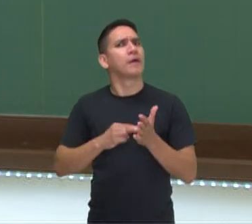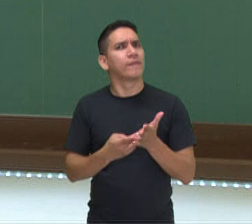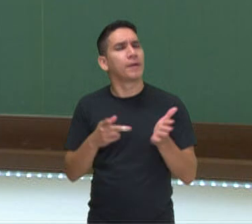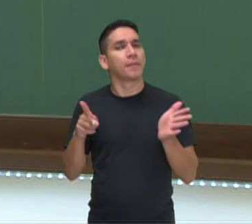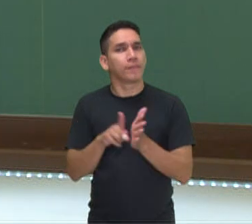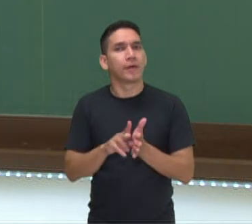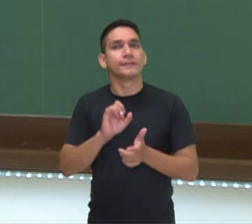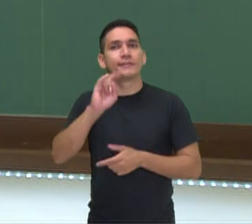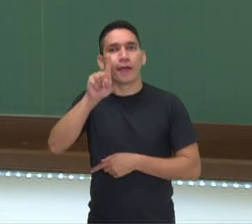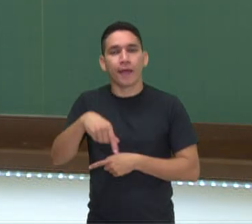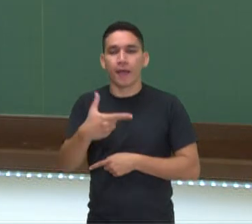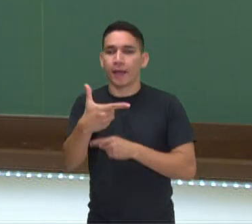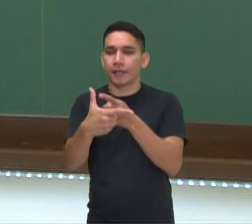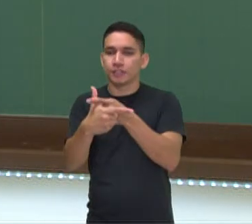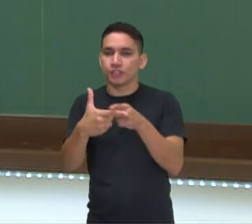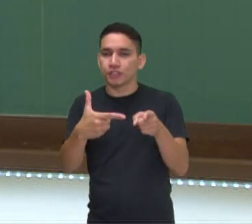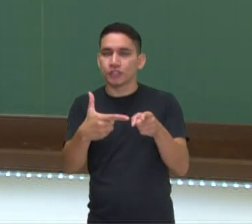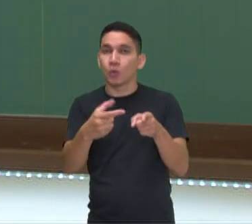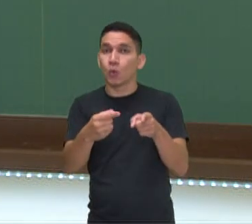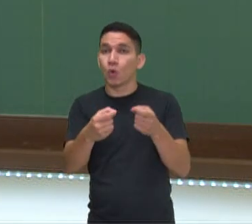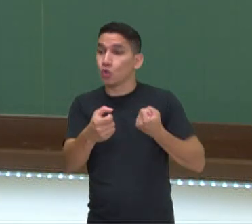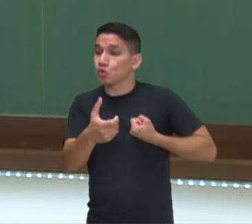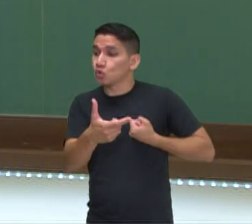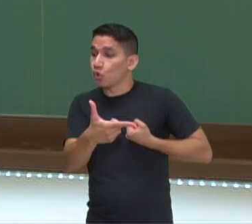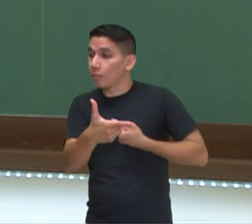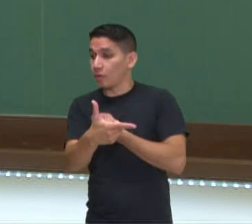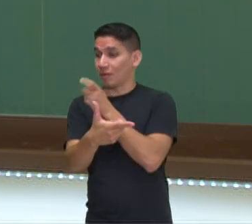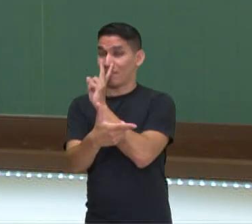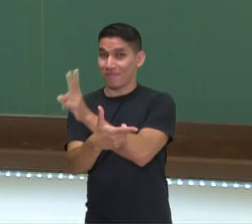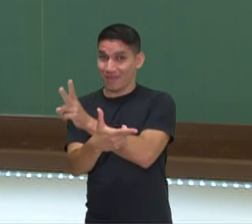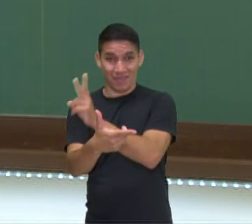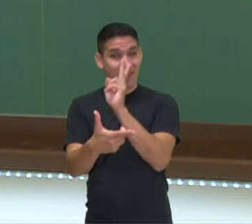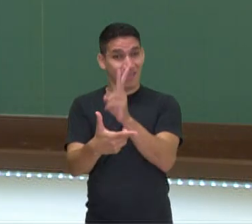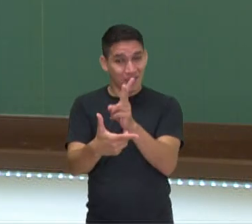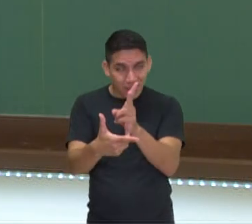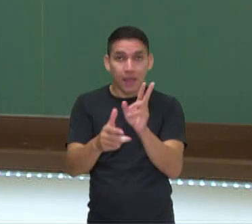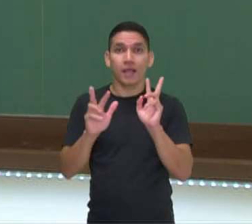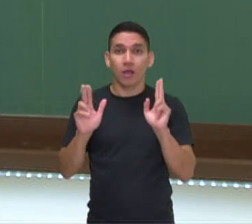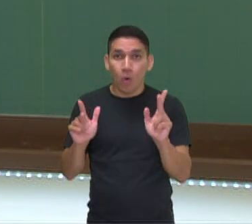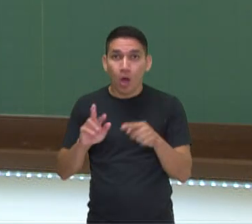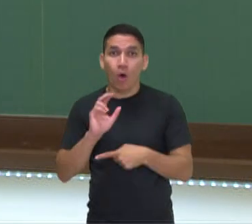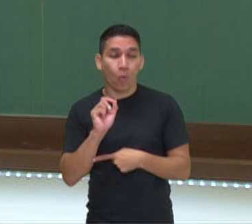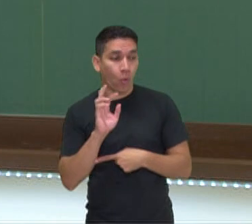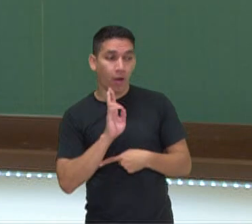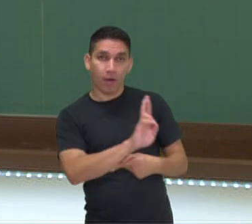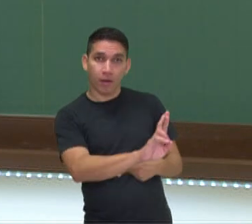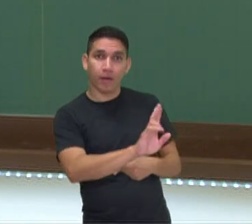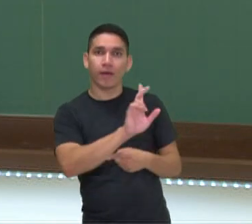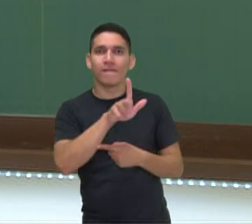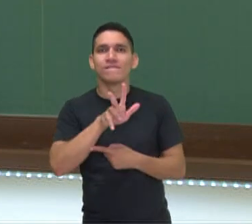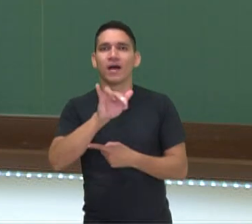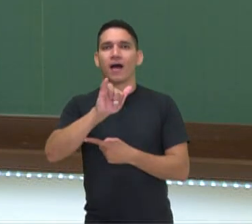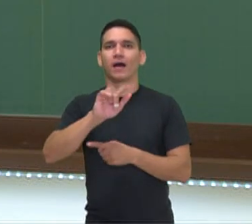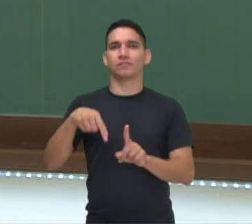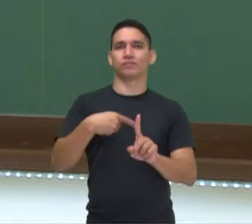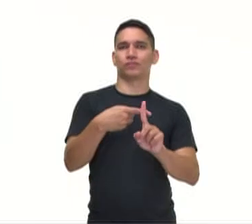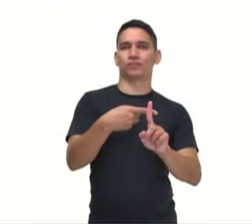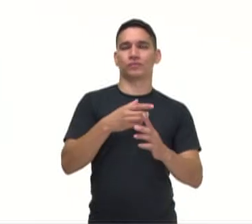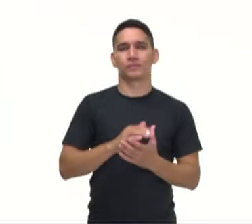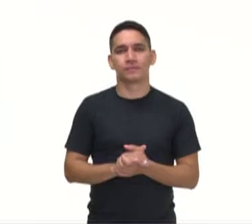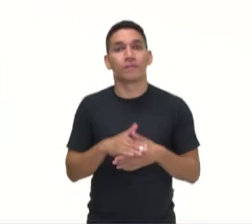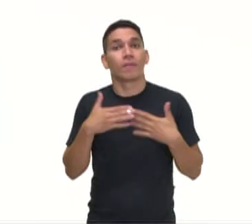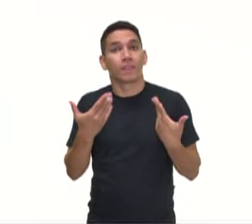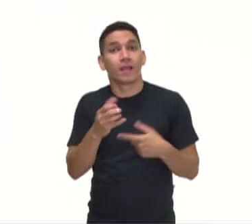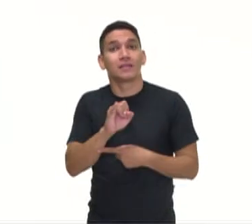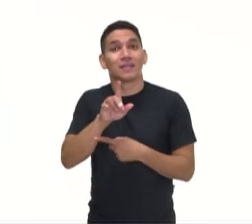quando dividimos dois números com o mesmo sinal, o resultado dessa divisão será positivo.